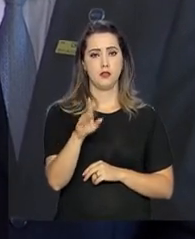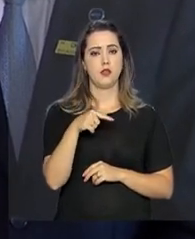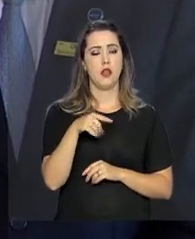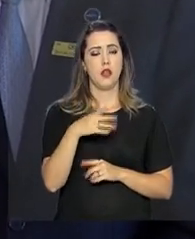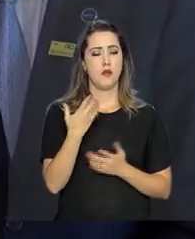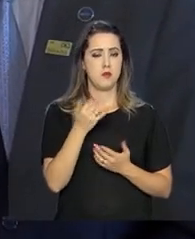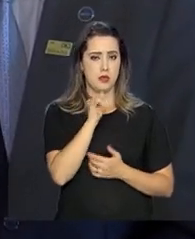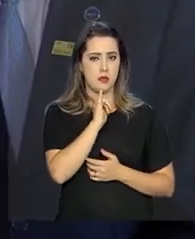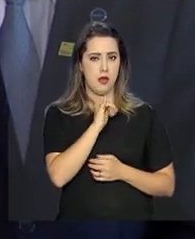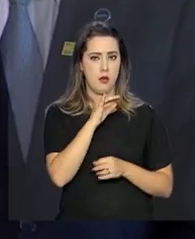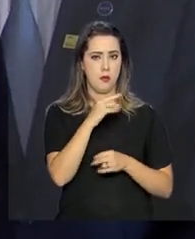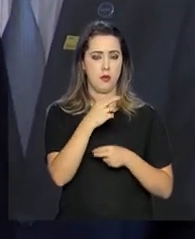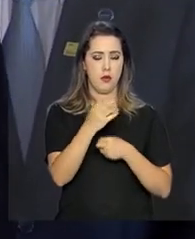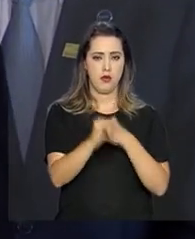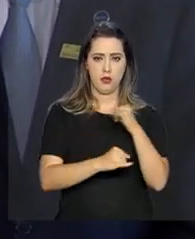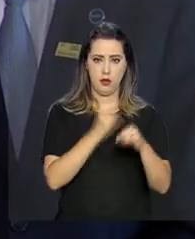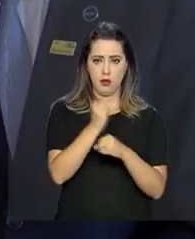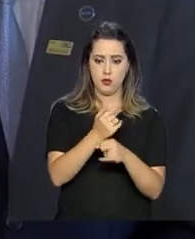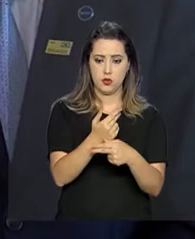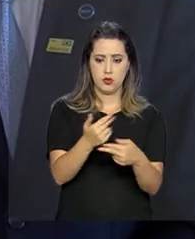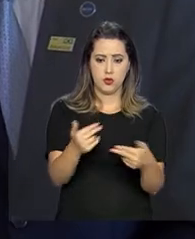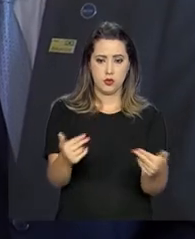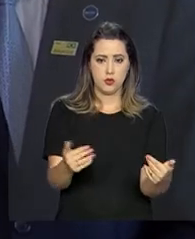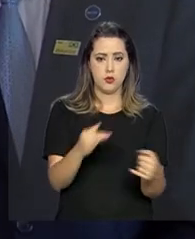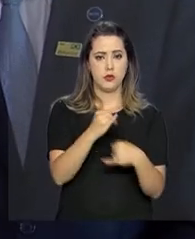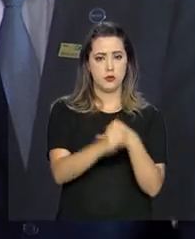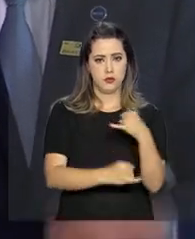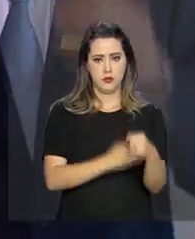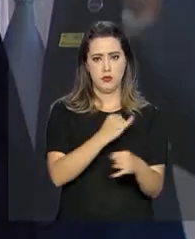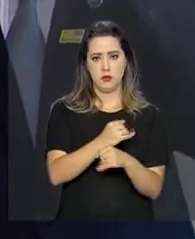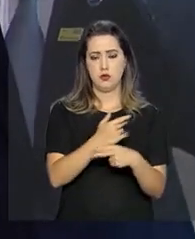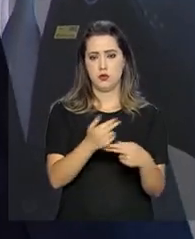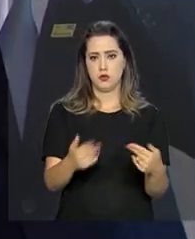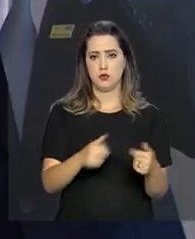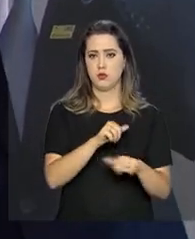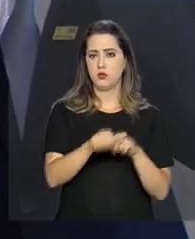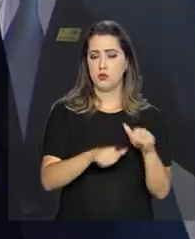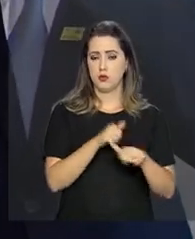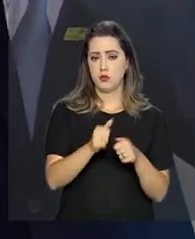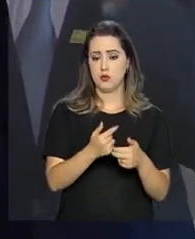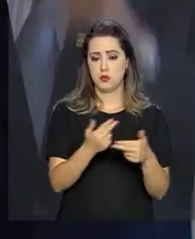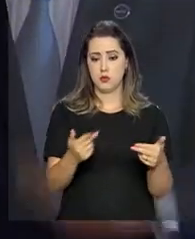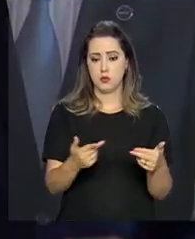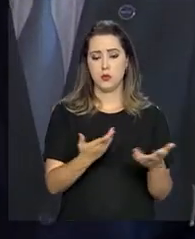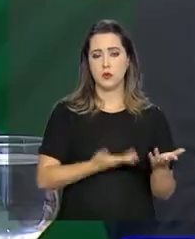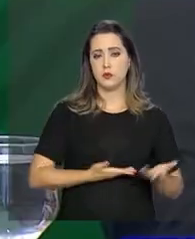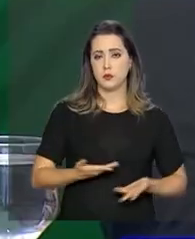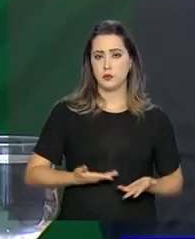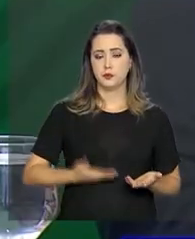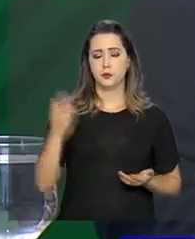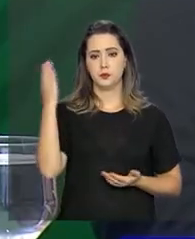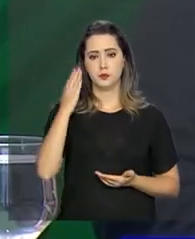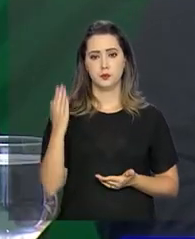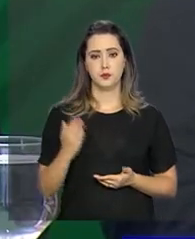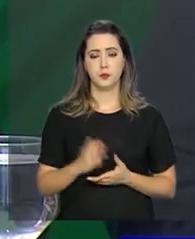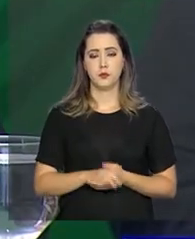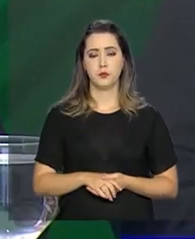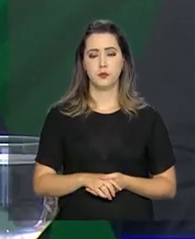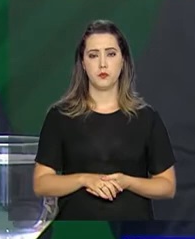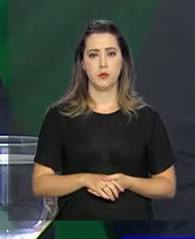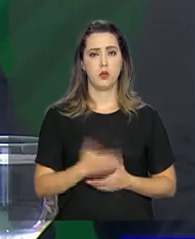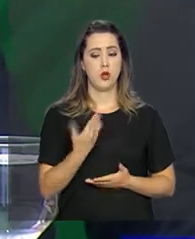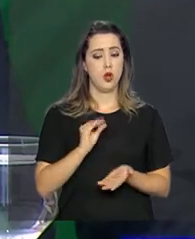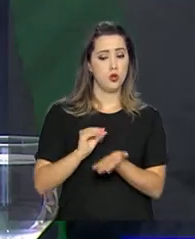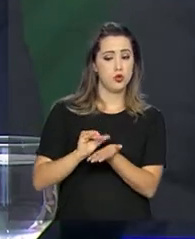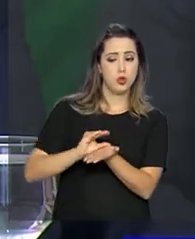né, que vai transformar diversas cadeias de produtos e serviços no país. Investir em inovação,